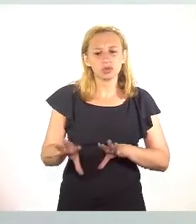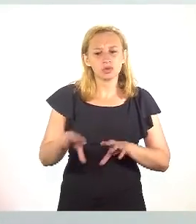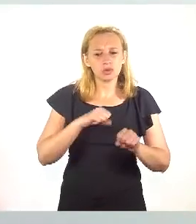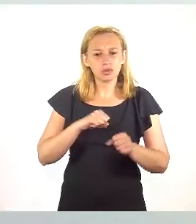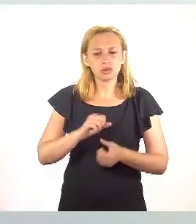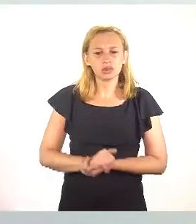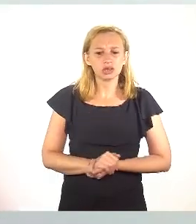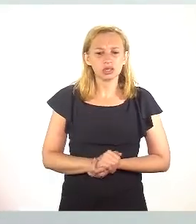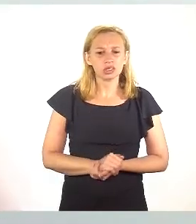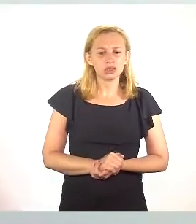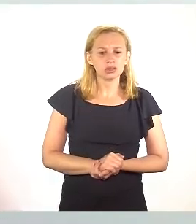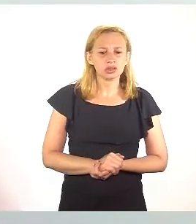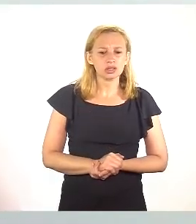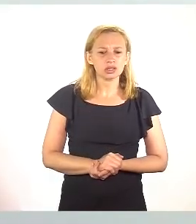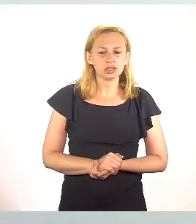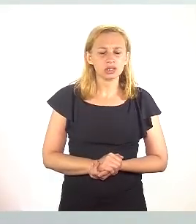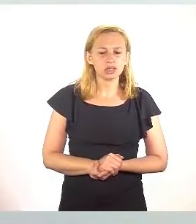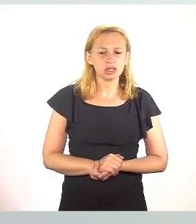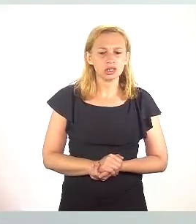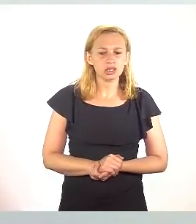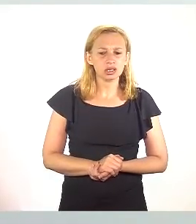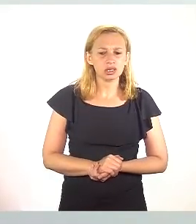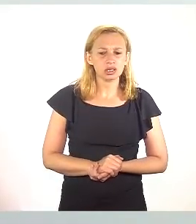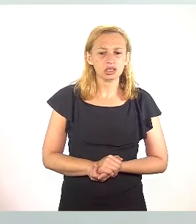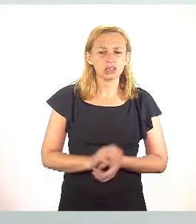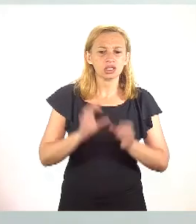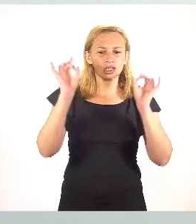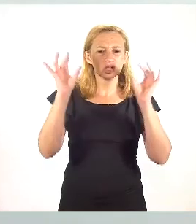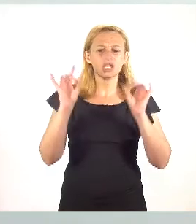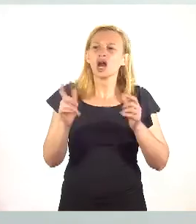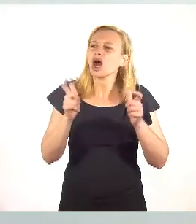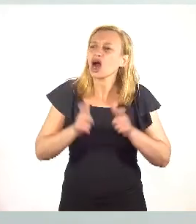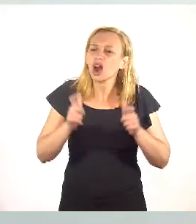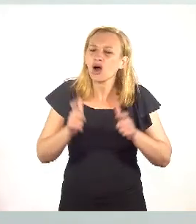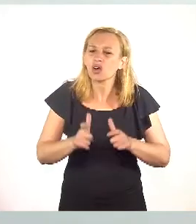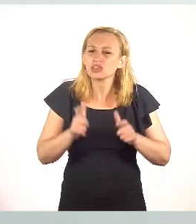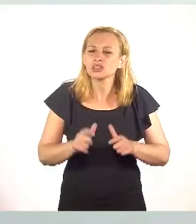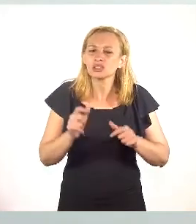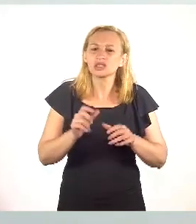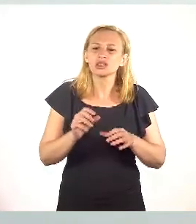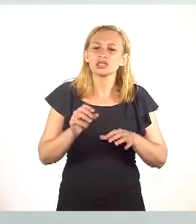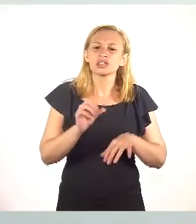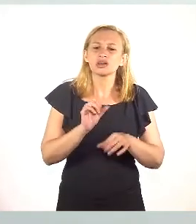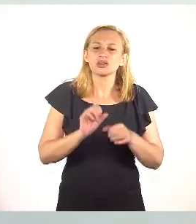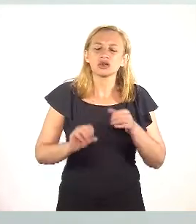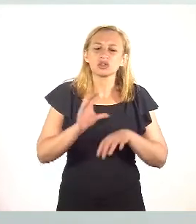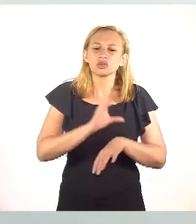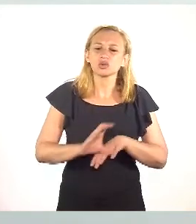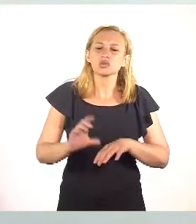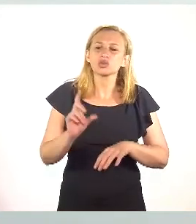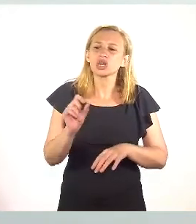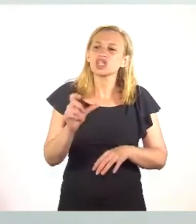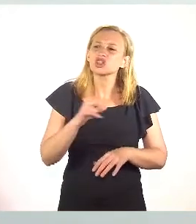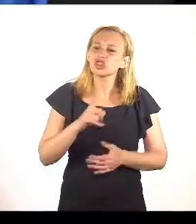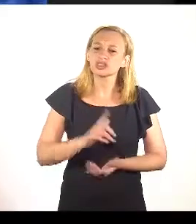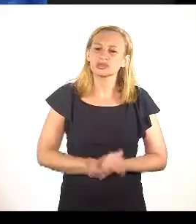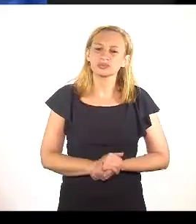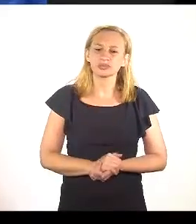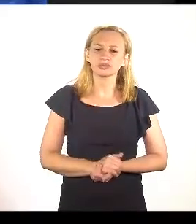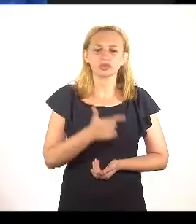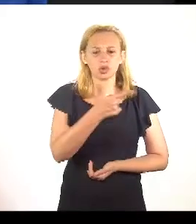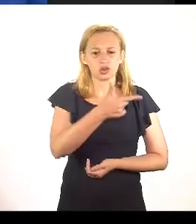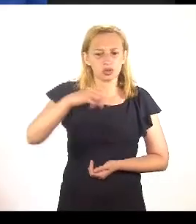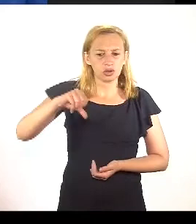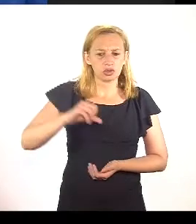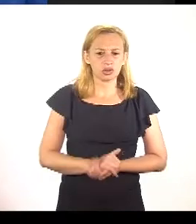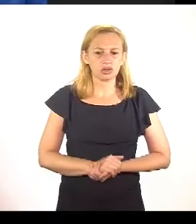de especialização. Onde é que foi esse curso? O que constou esse curso? 2009.